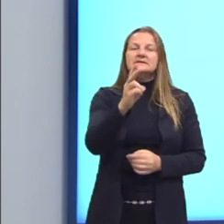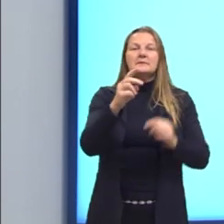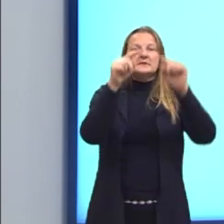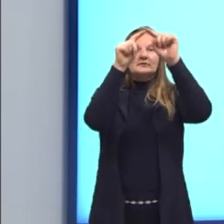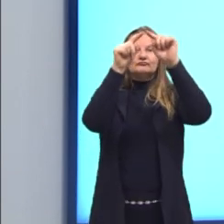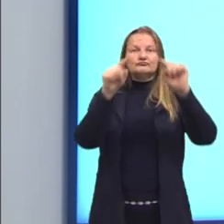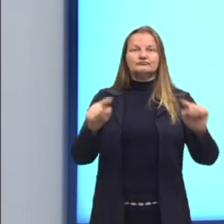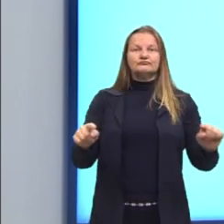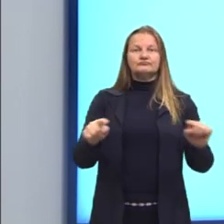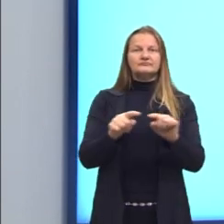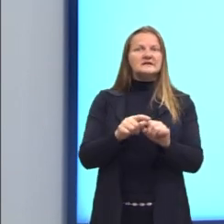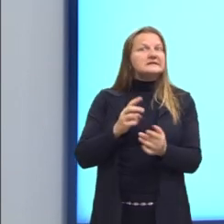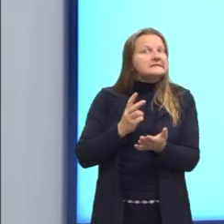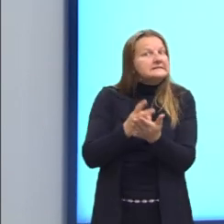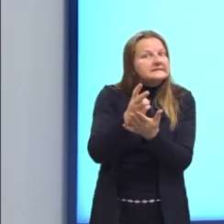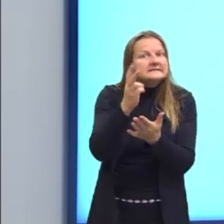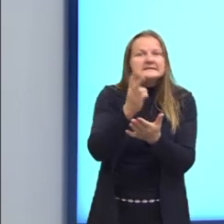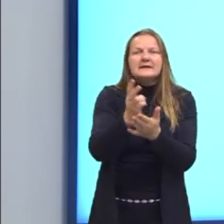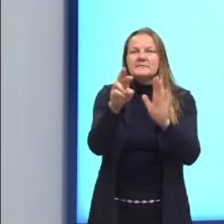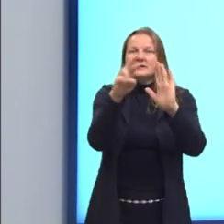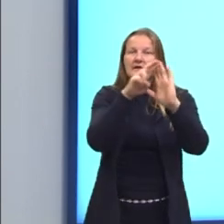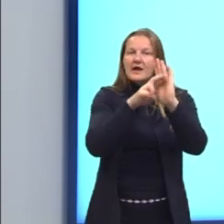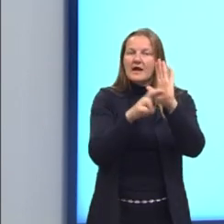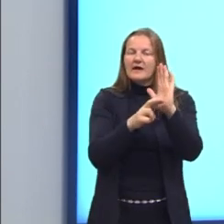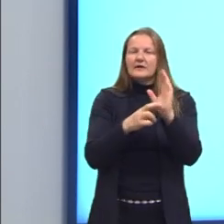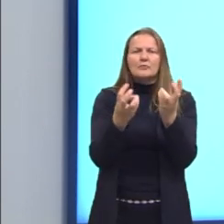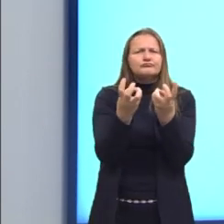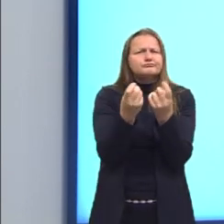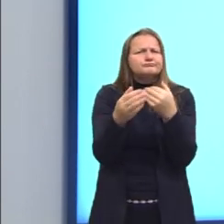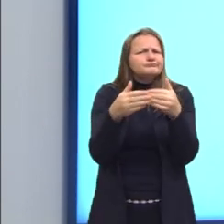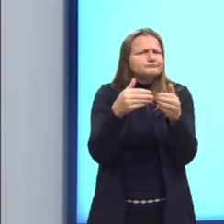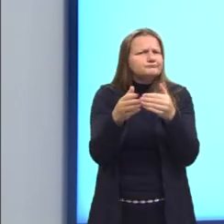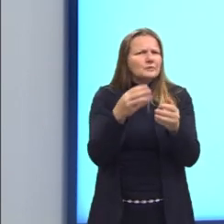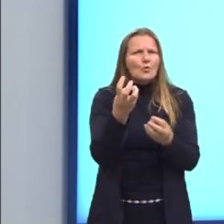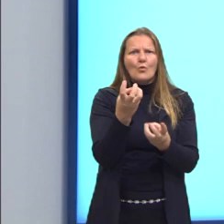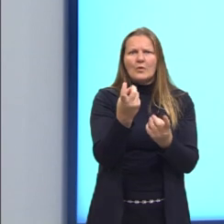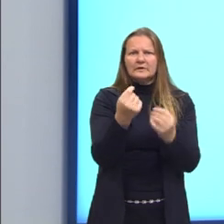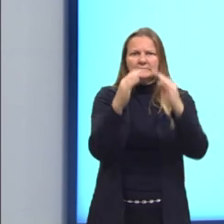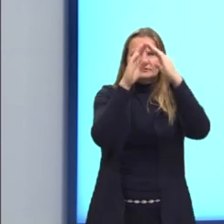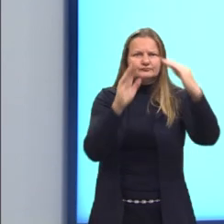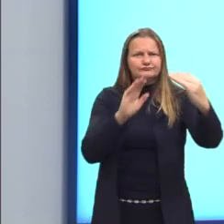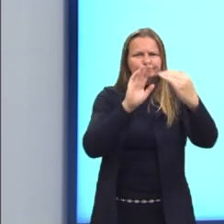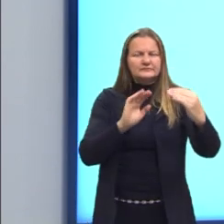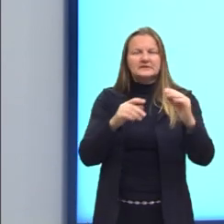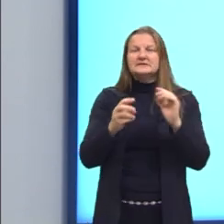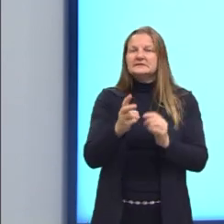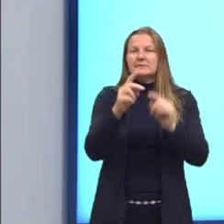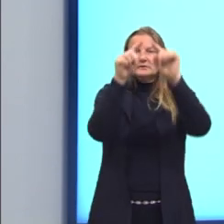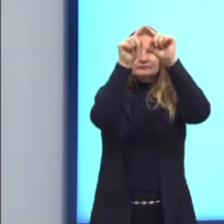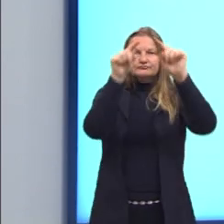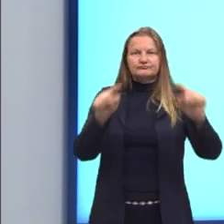triângulos independente do número de faces tá o formato sempre vai ser triangular